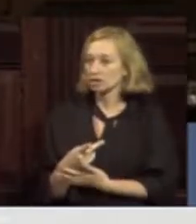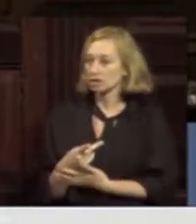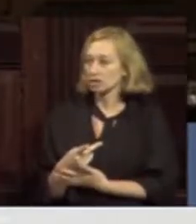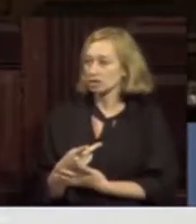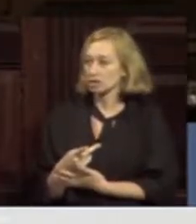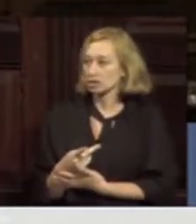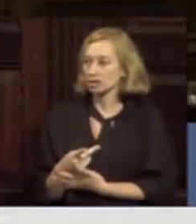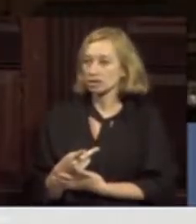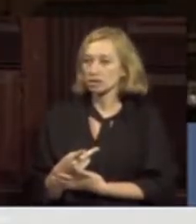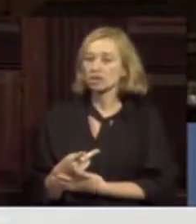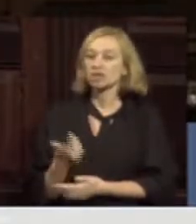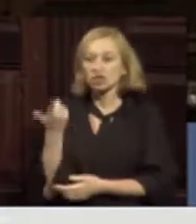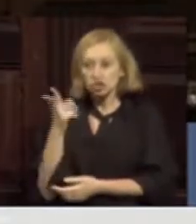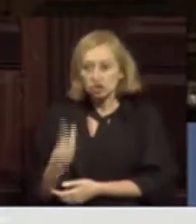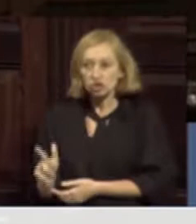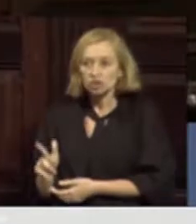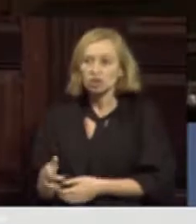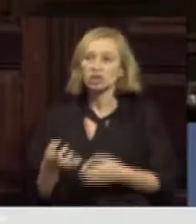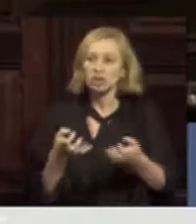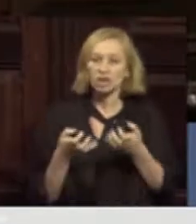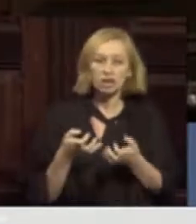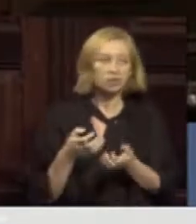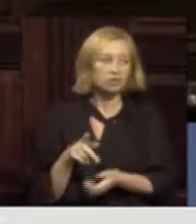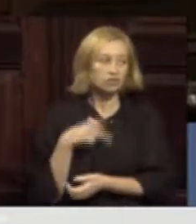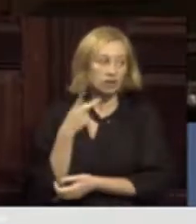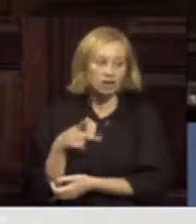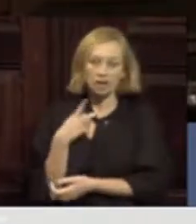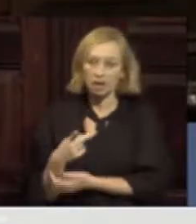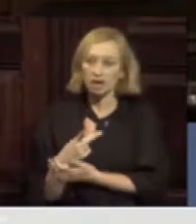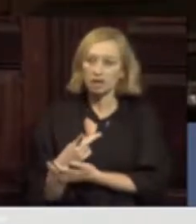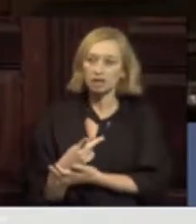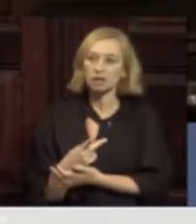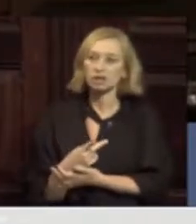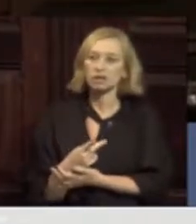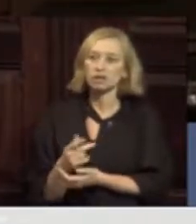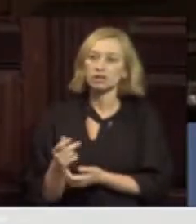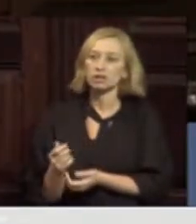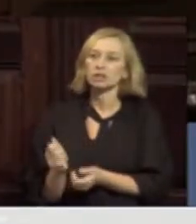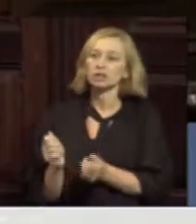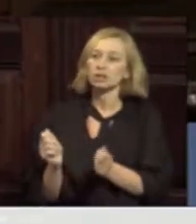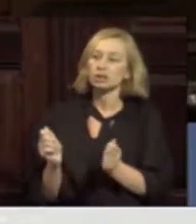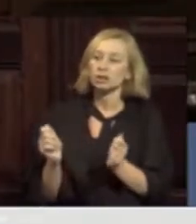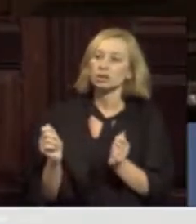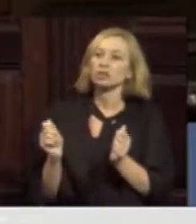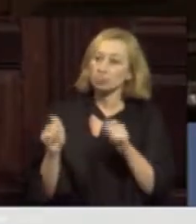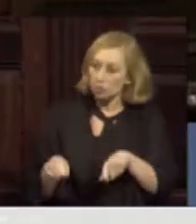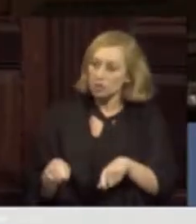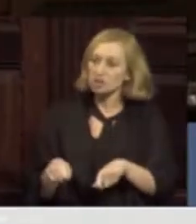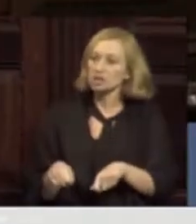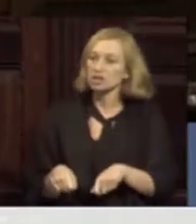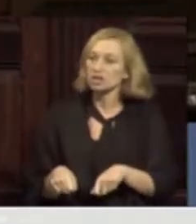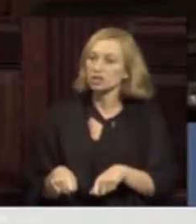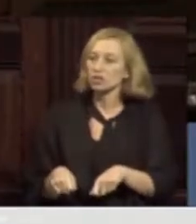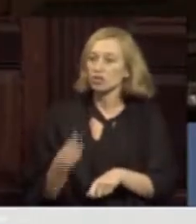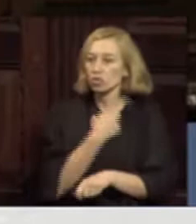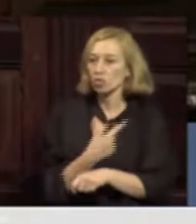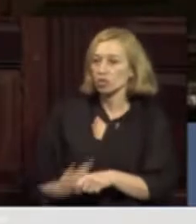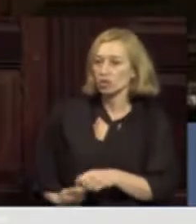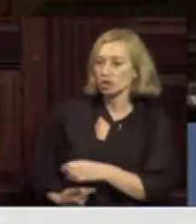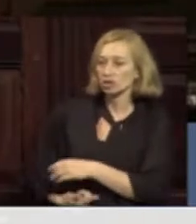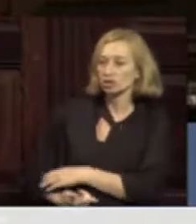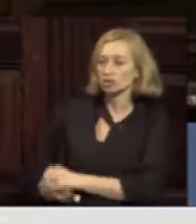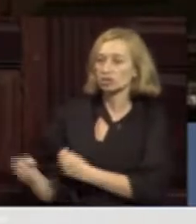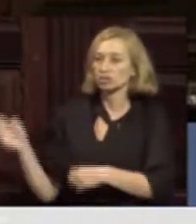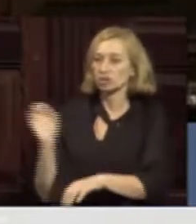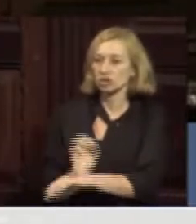estrada, que mais uma vez quero refutar a possibilidade do governo do estado de estender o contrato de concessão